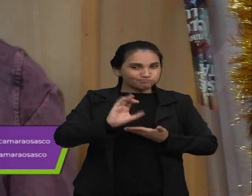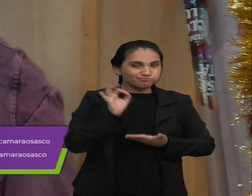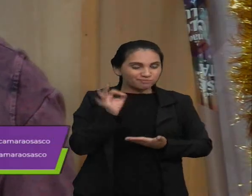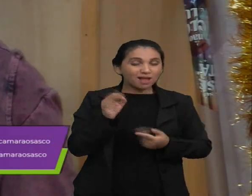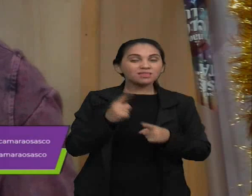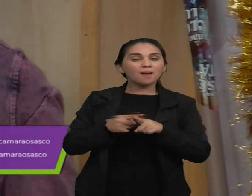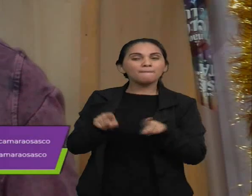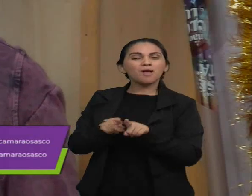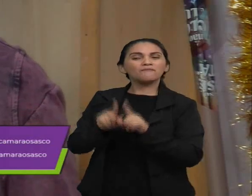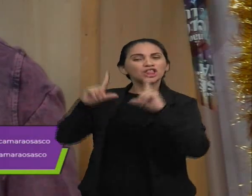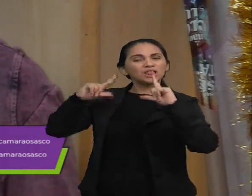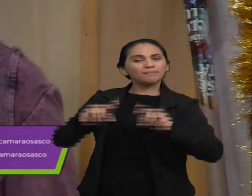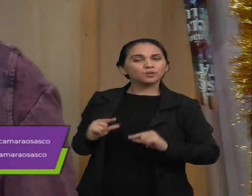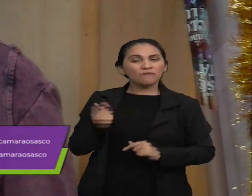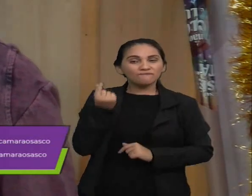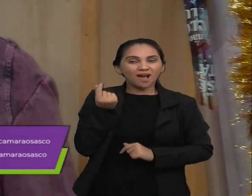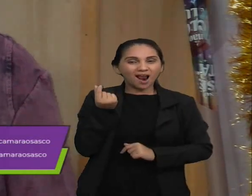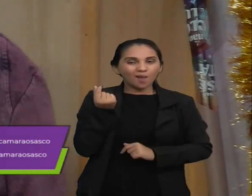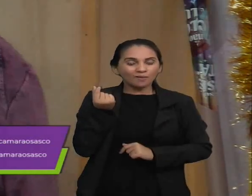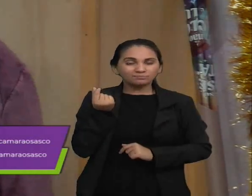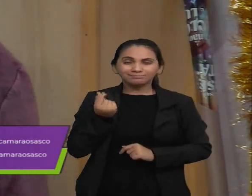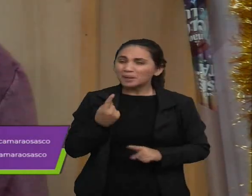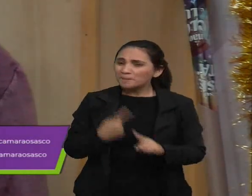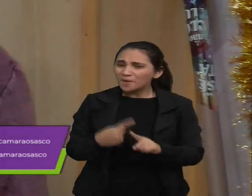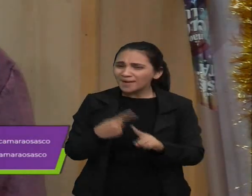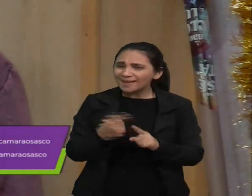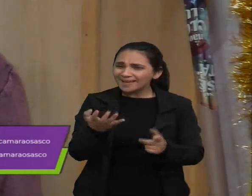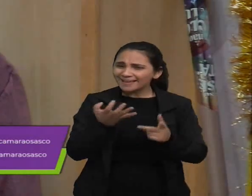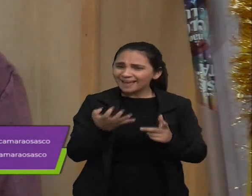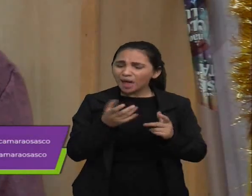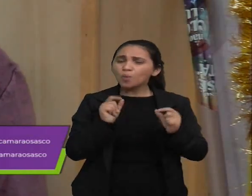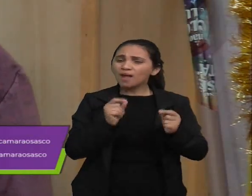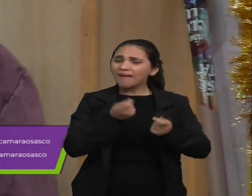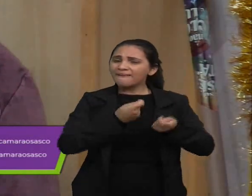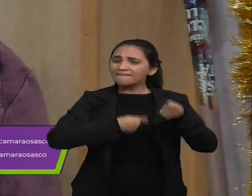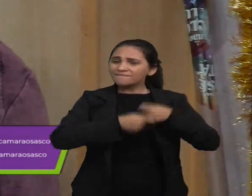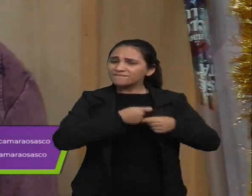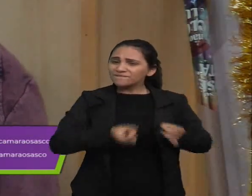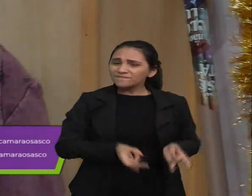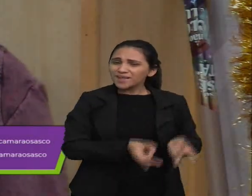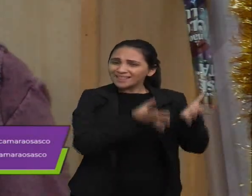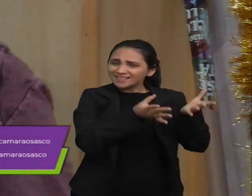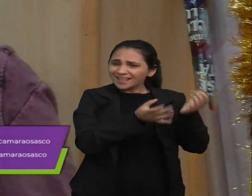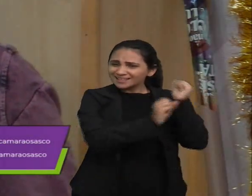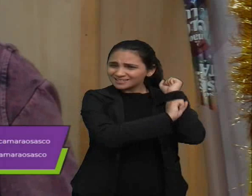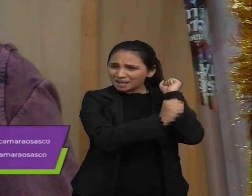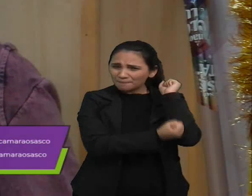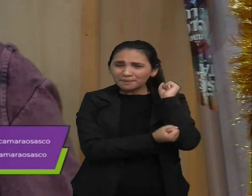vou reduzir a tarifa. Por que ele quer privatizar a Sabesp? É por isso?